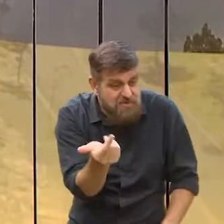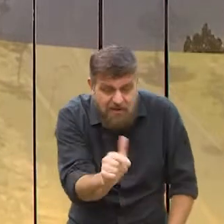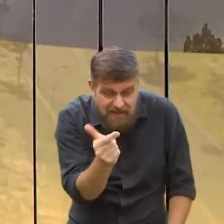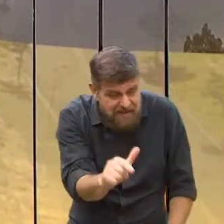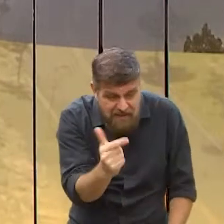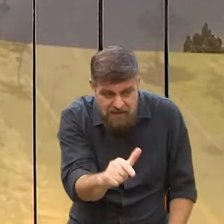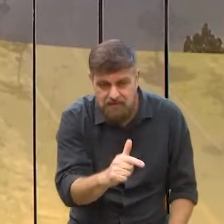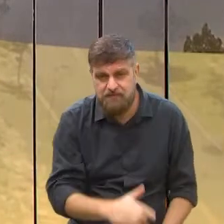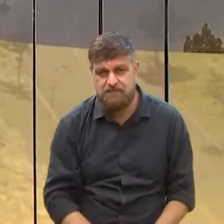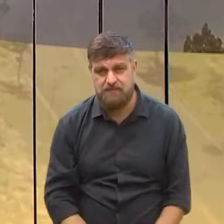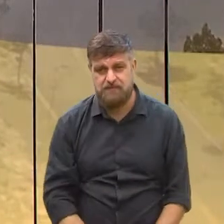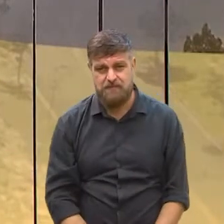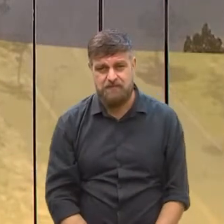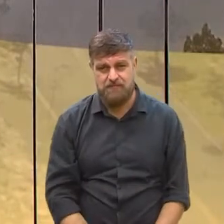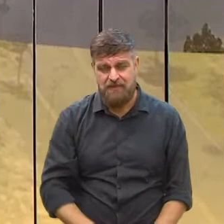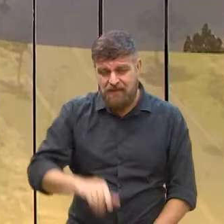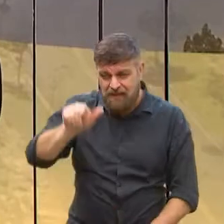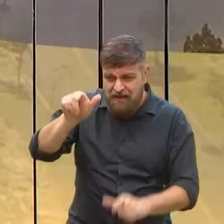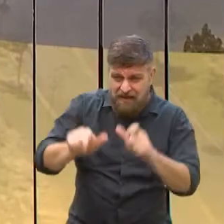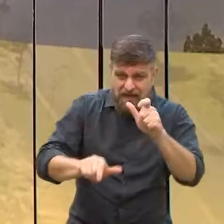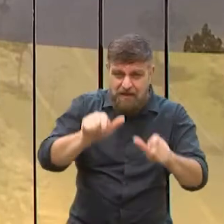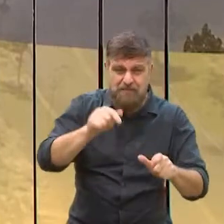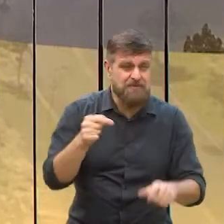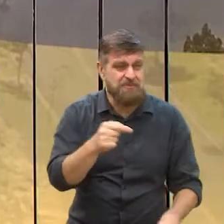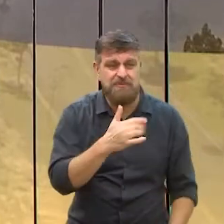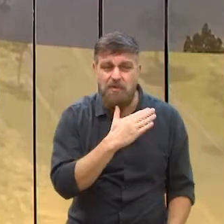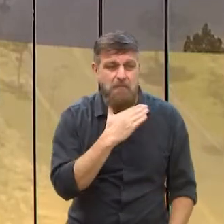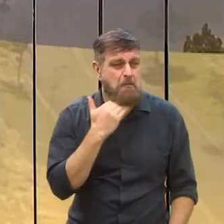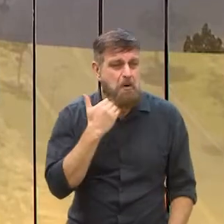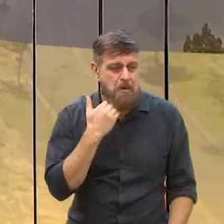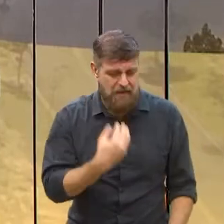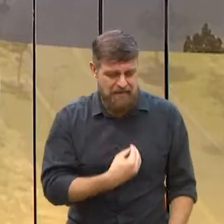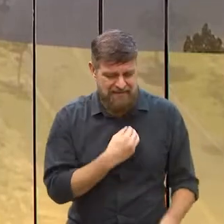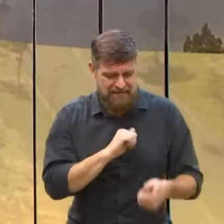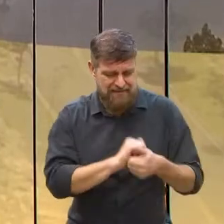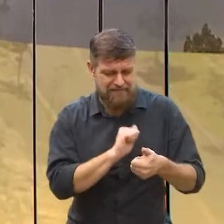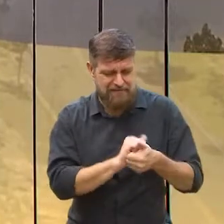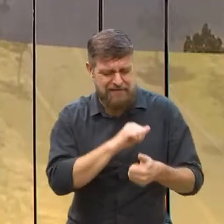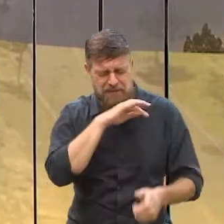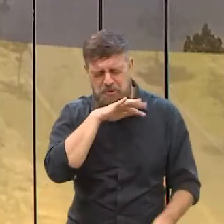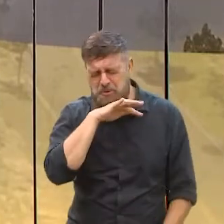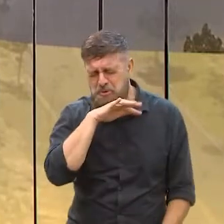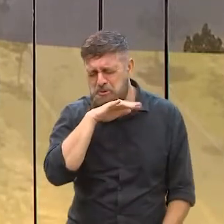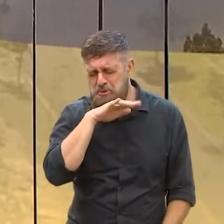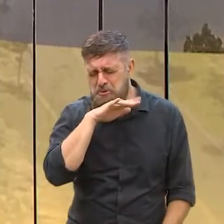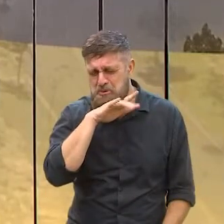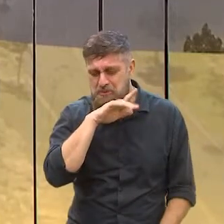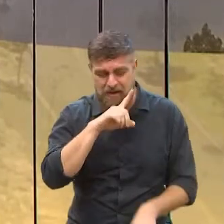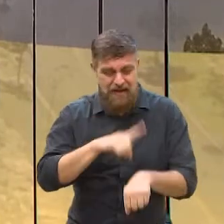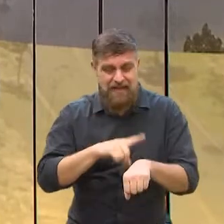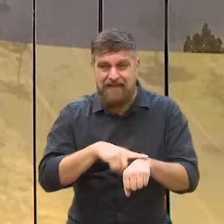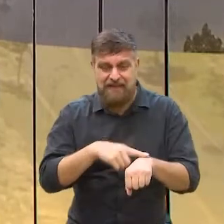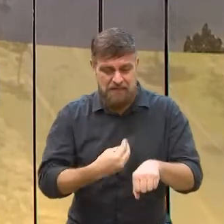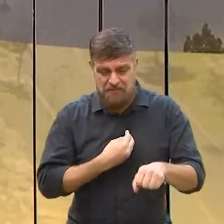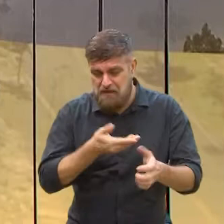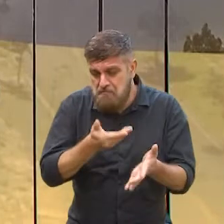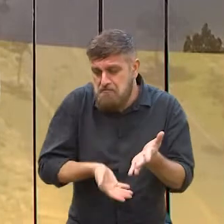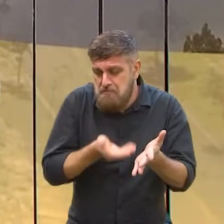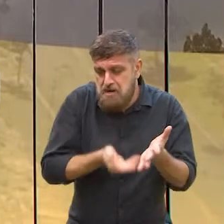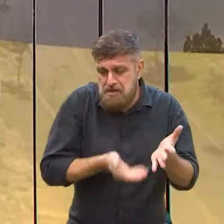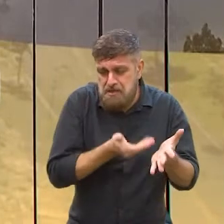Então, essas pessoas estão morrendo com qualidade de vida muito ruim, perdendo tempo de vida e qualidade muito